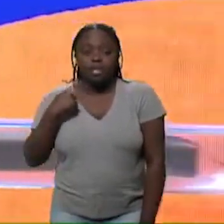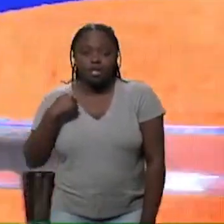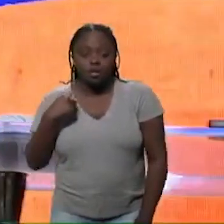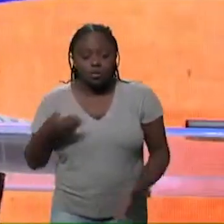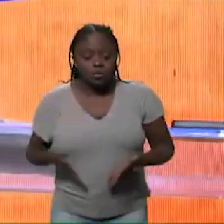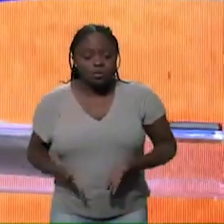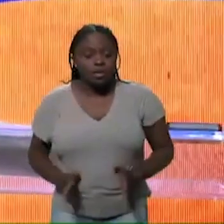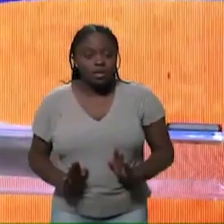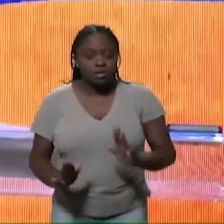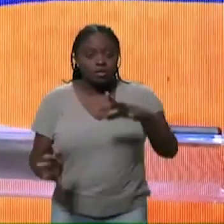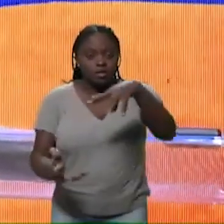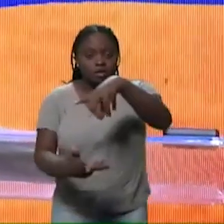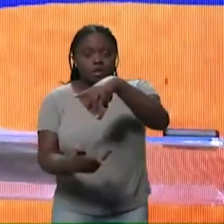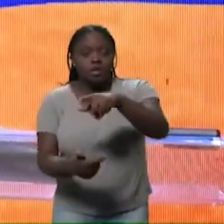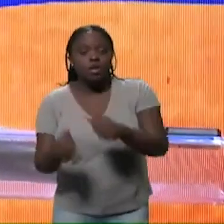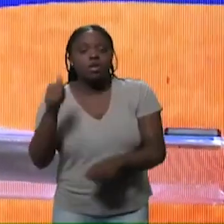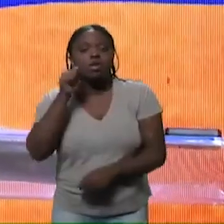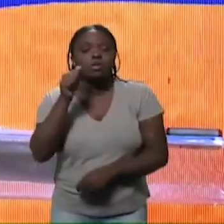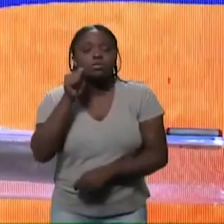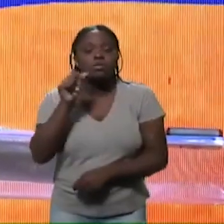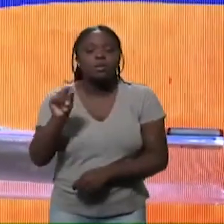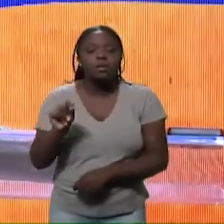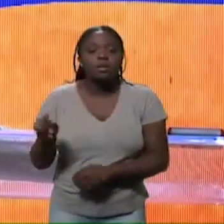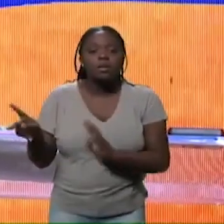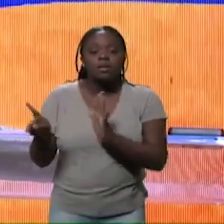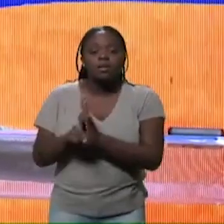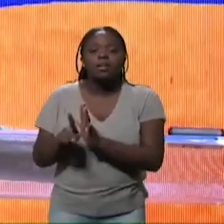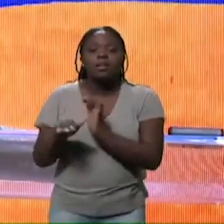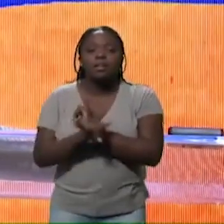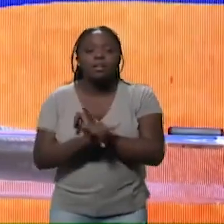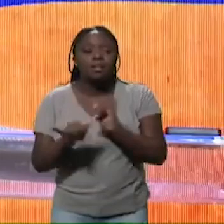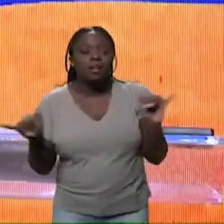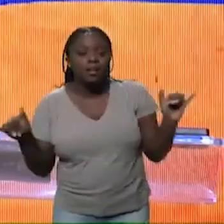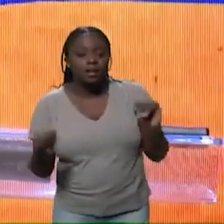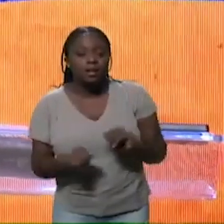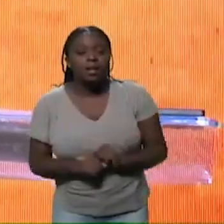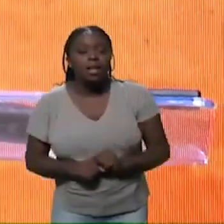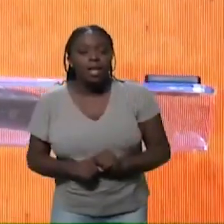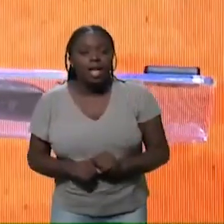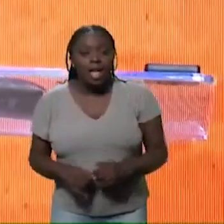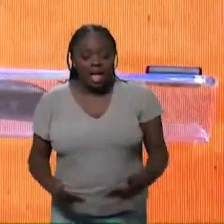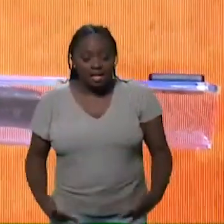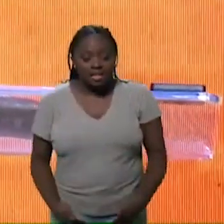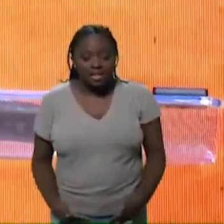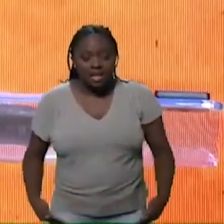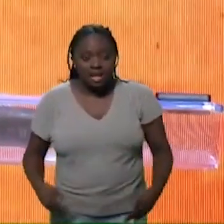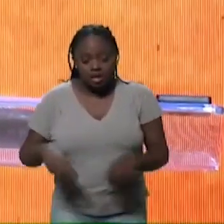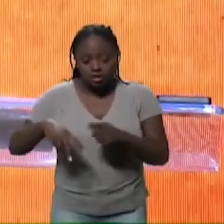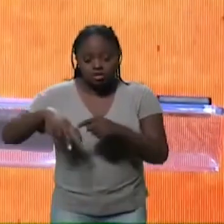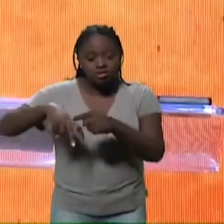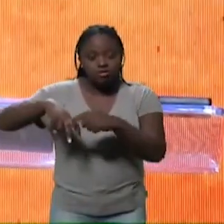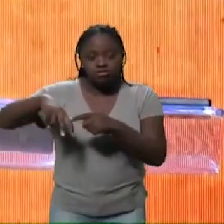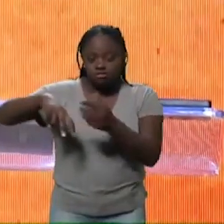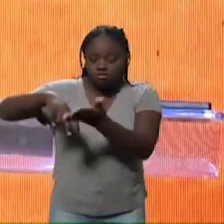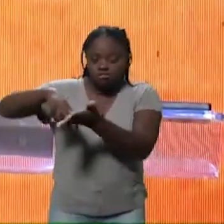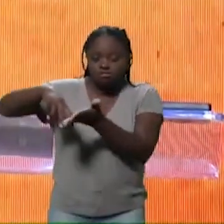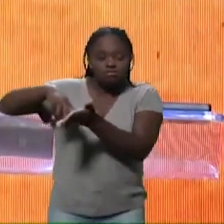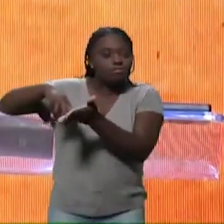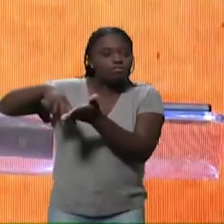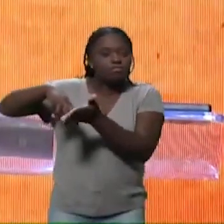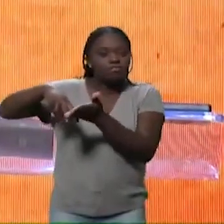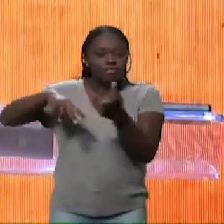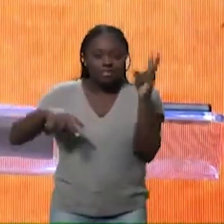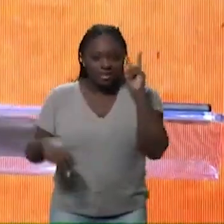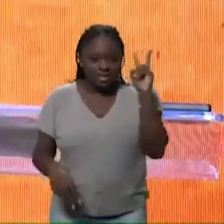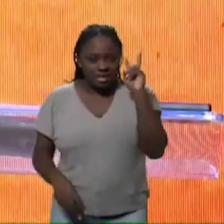mundo onde as mulheres eram o recato. A saia era abaixo do joelho. Quem lembra dessa